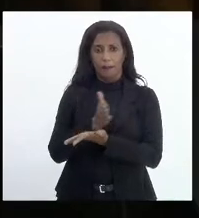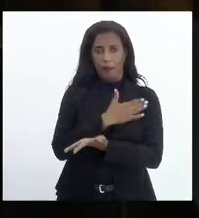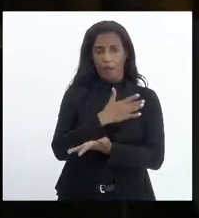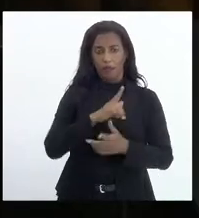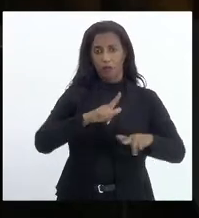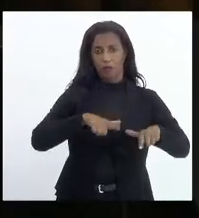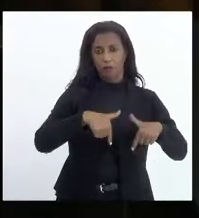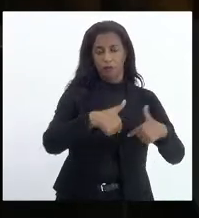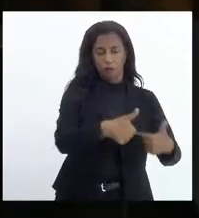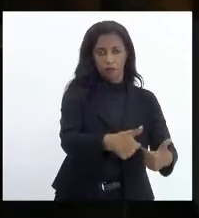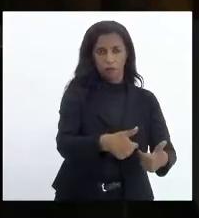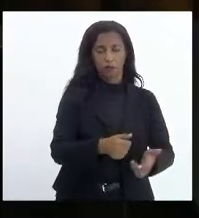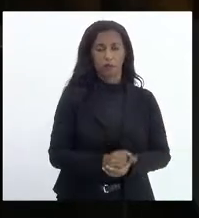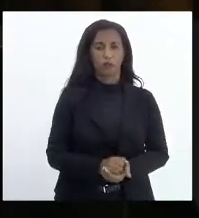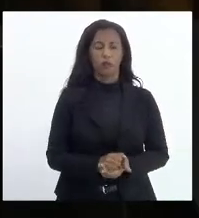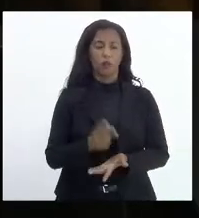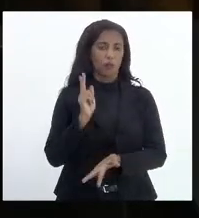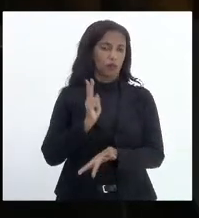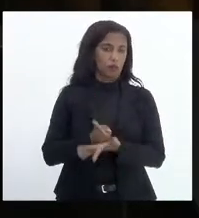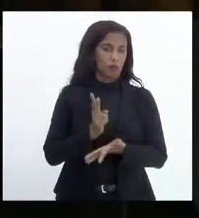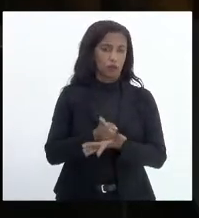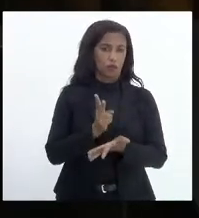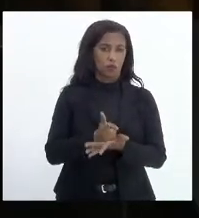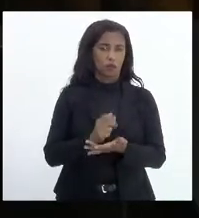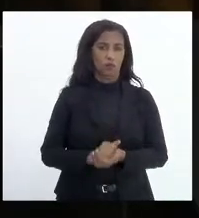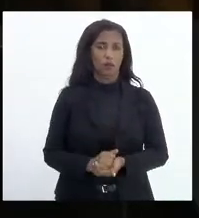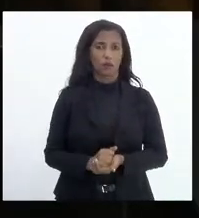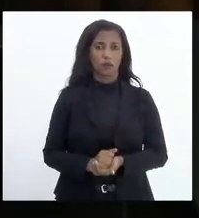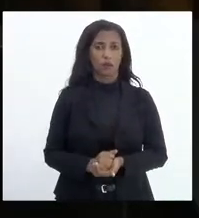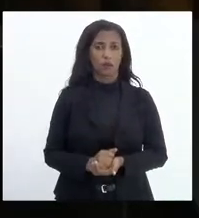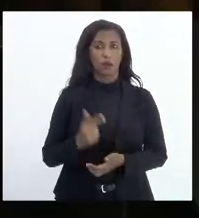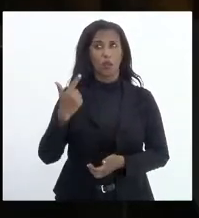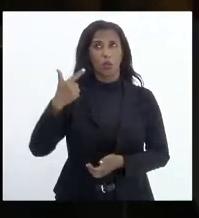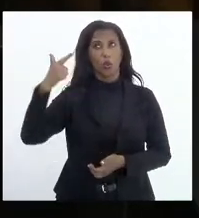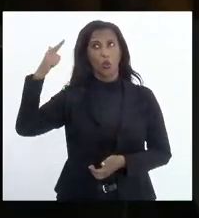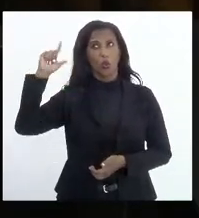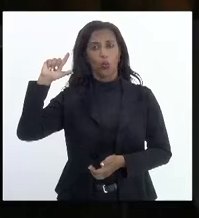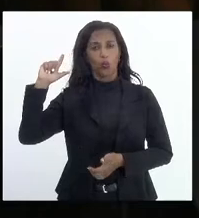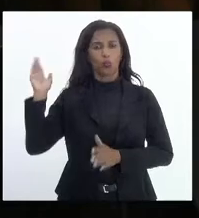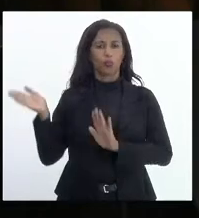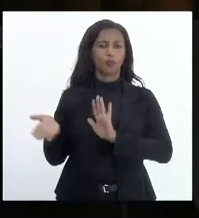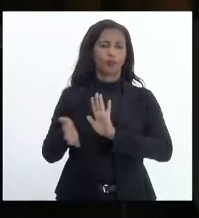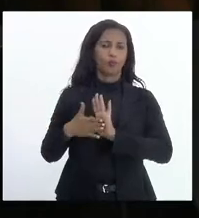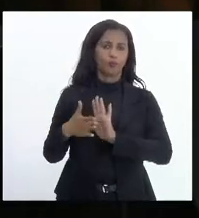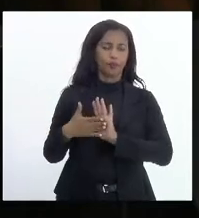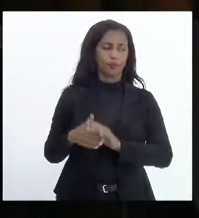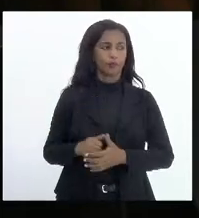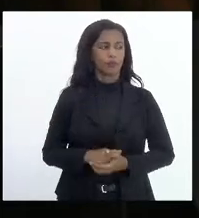execução continuada em outro mandato